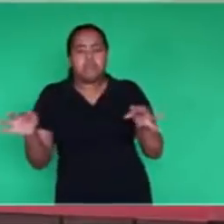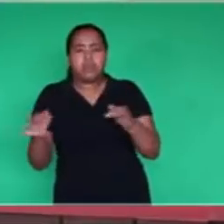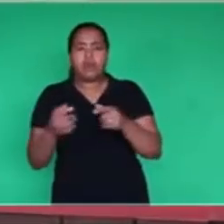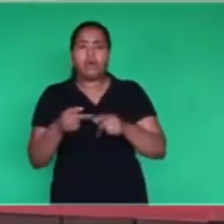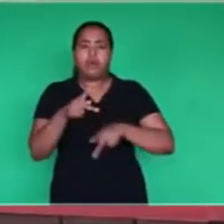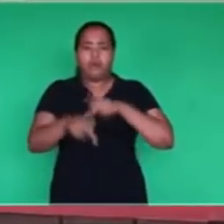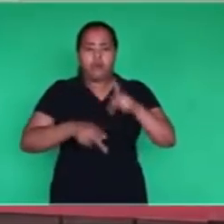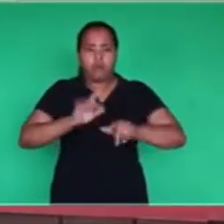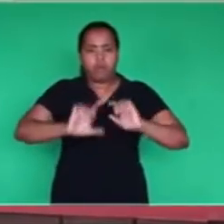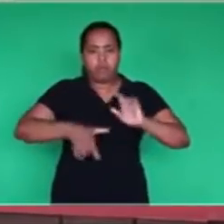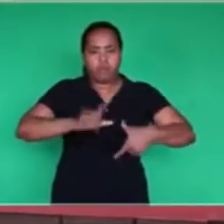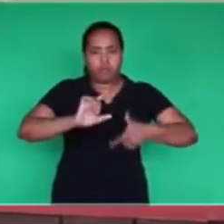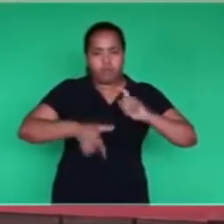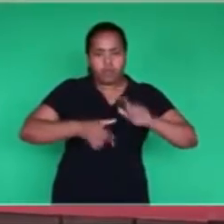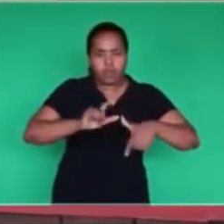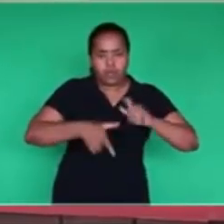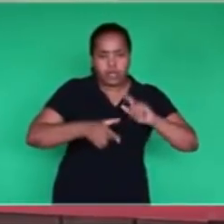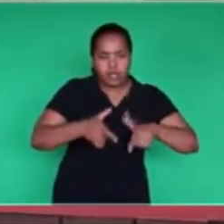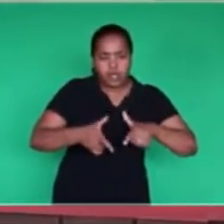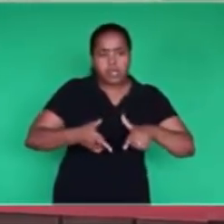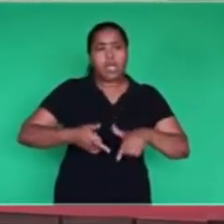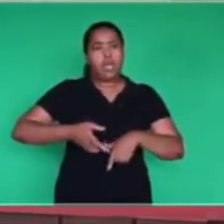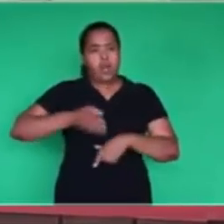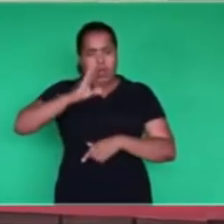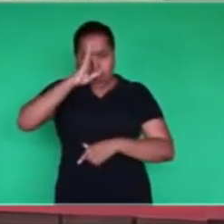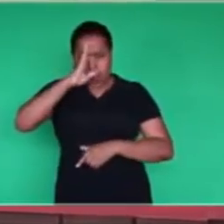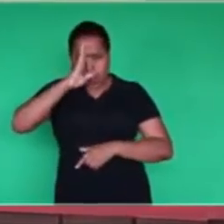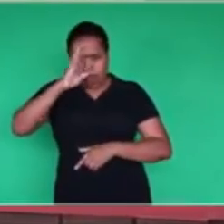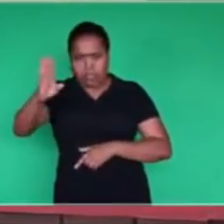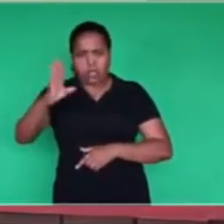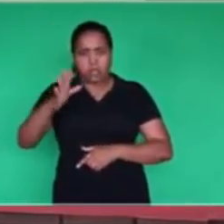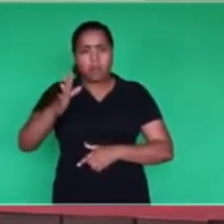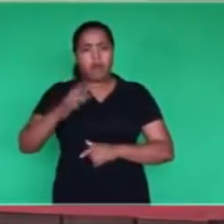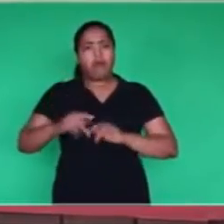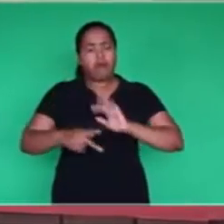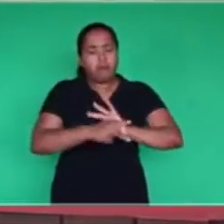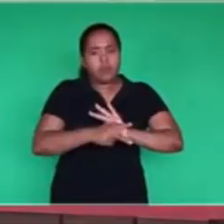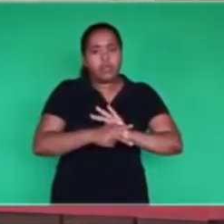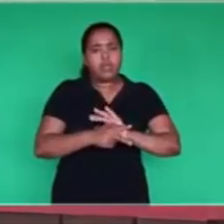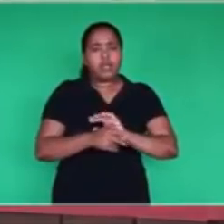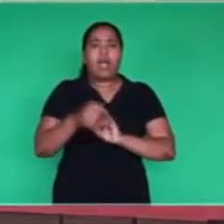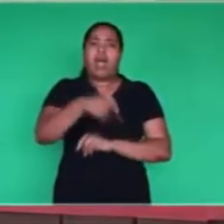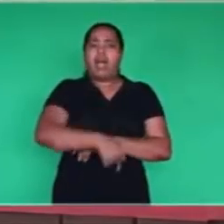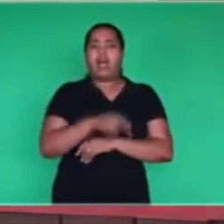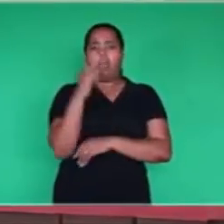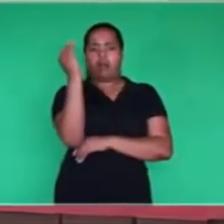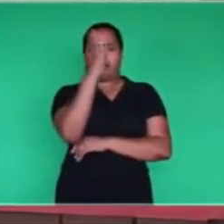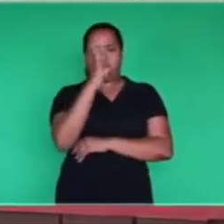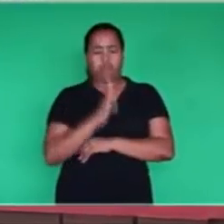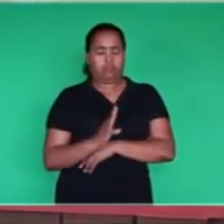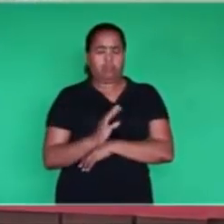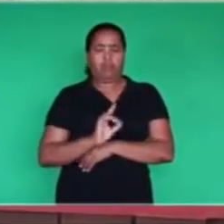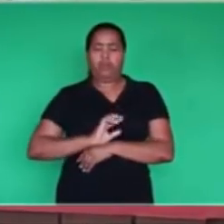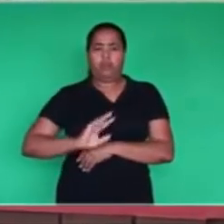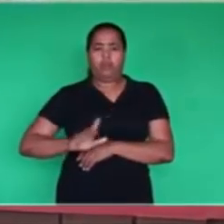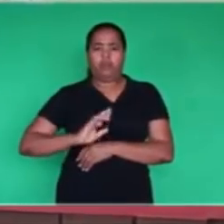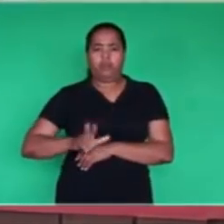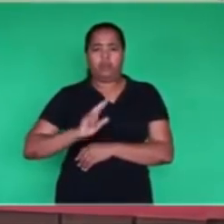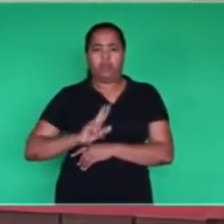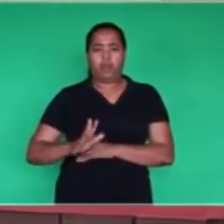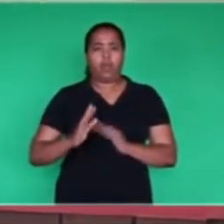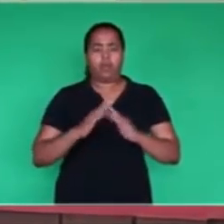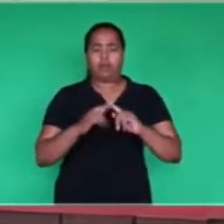será protagonista nisso, quer dizer, ele terá uma parte nisso, porque não será no Brasil, evidentemente. A igreja foi